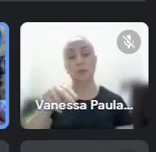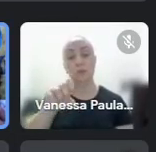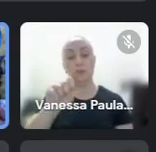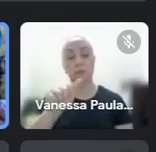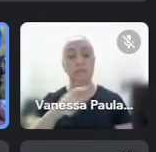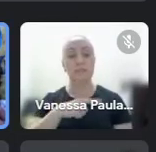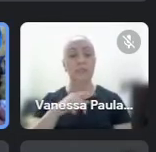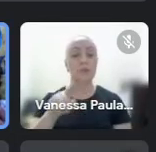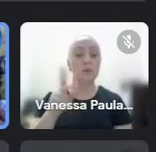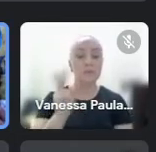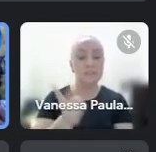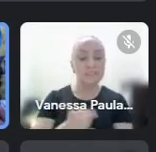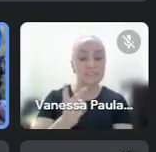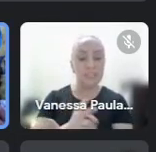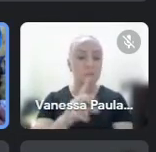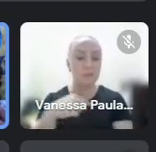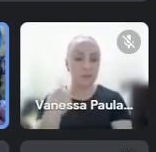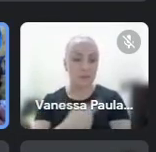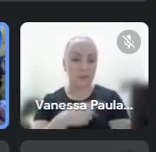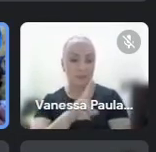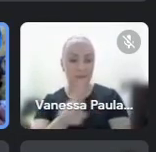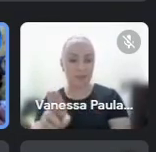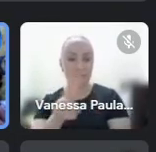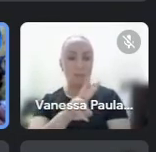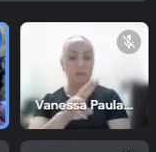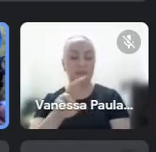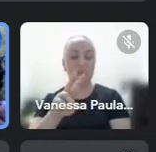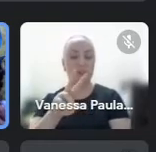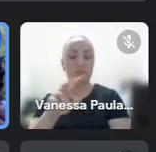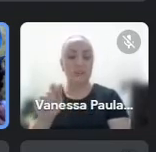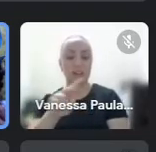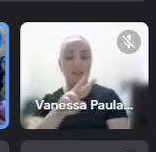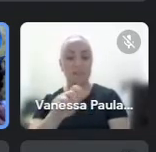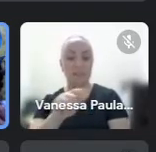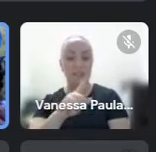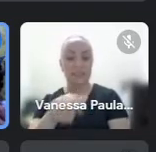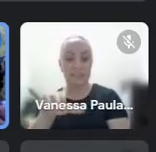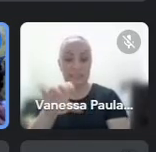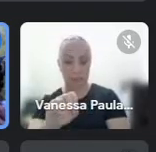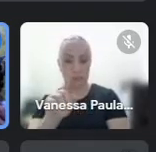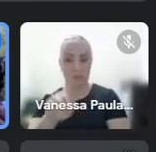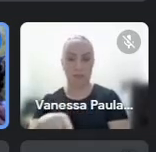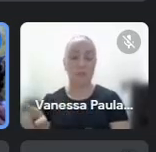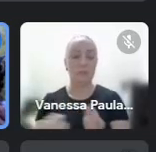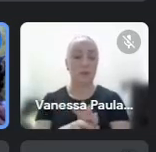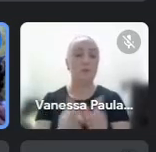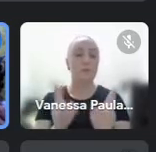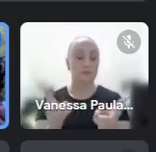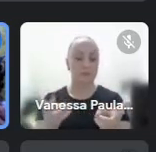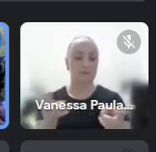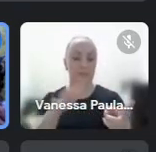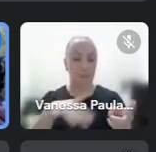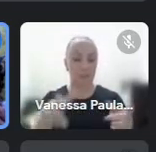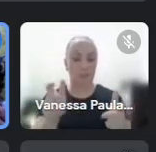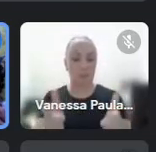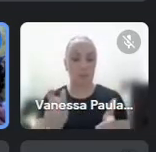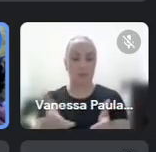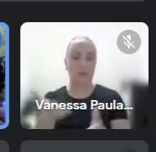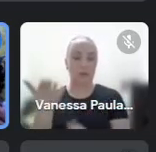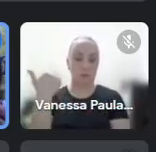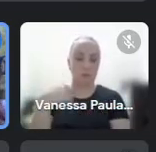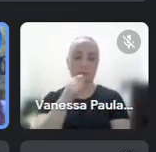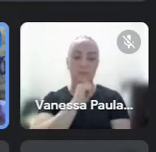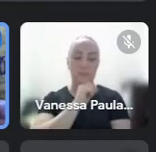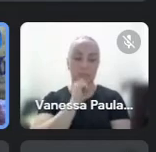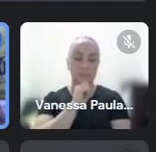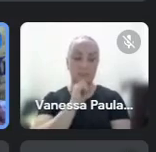Vavazão, é um dos Marabá Velha, né? Eu tenho aqui uma área,